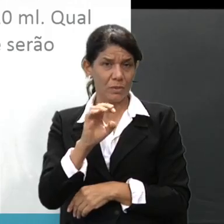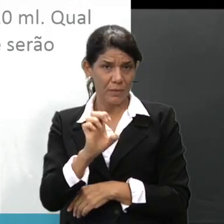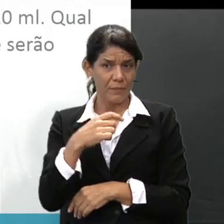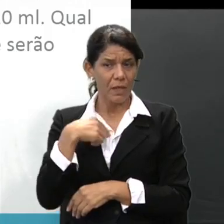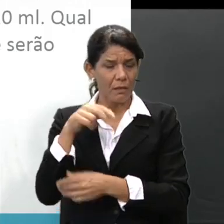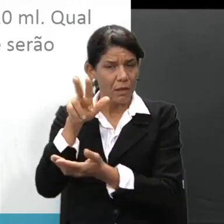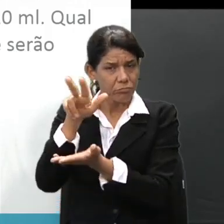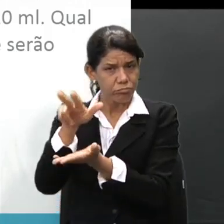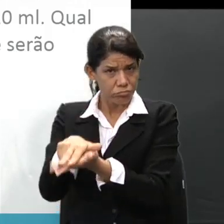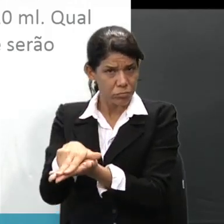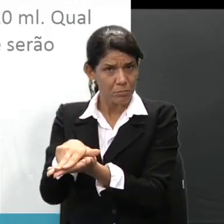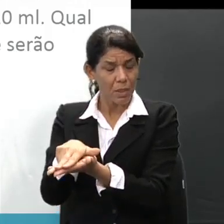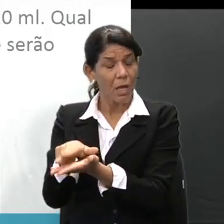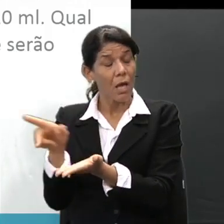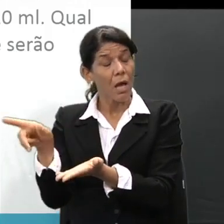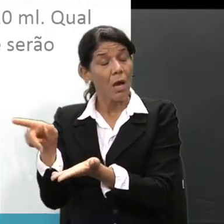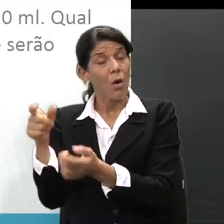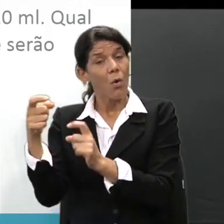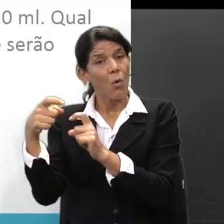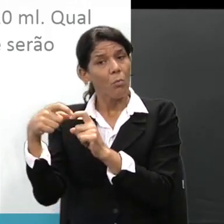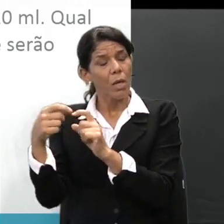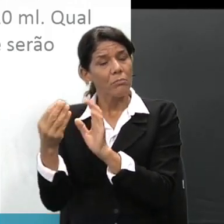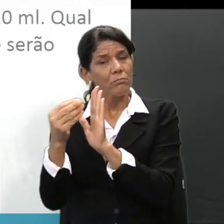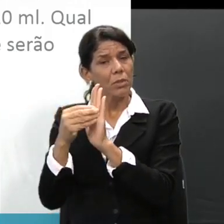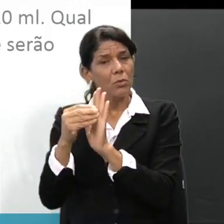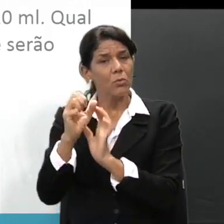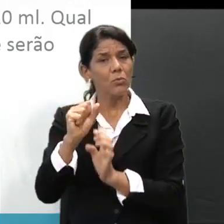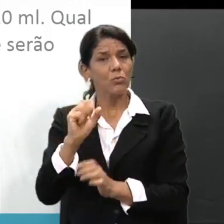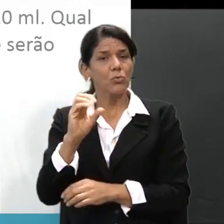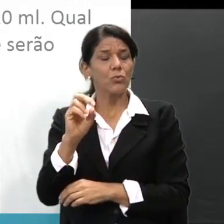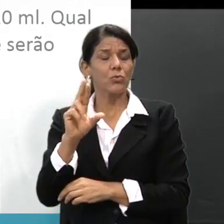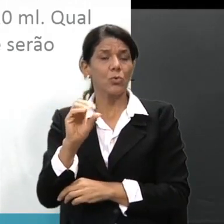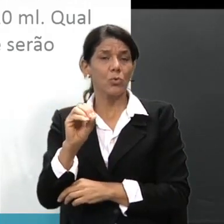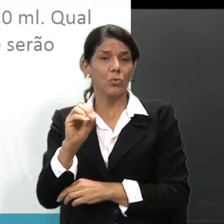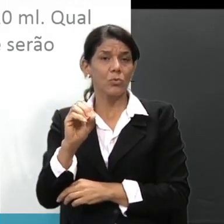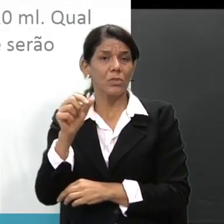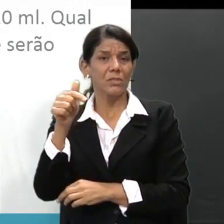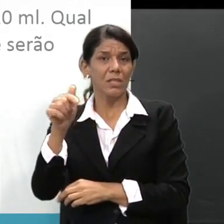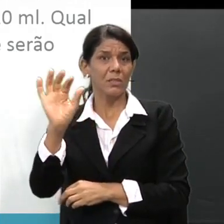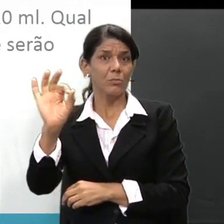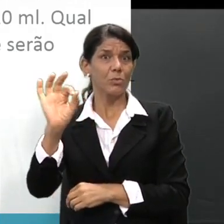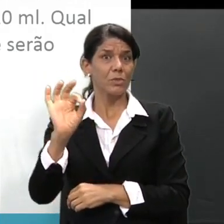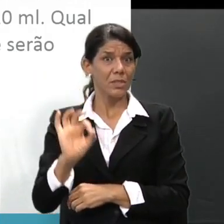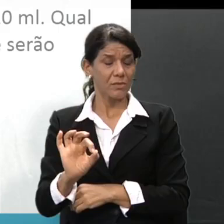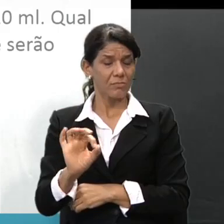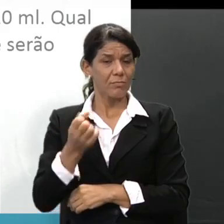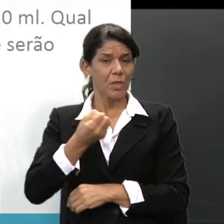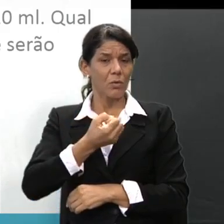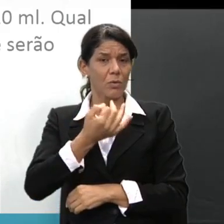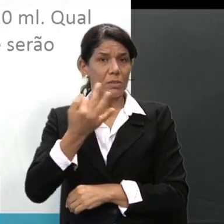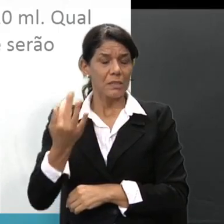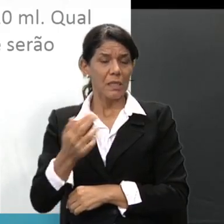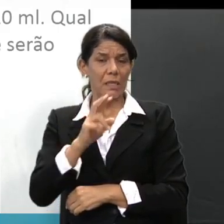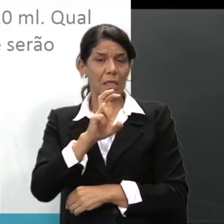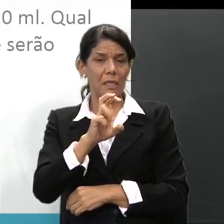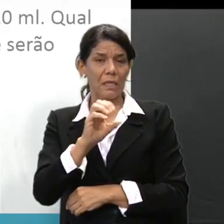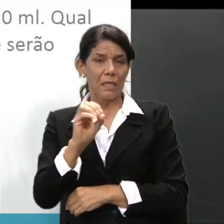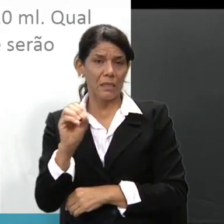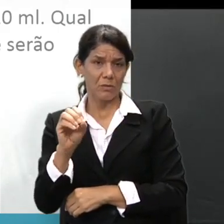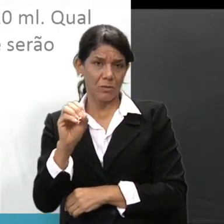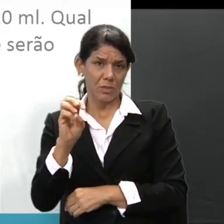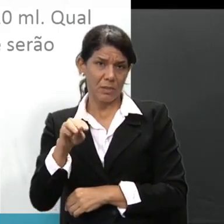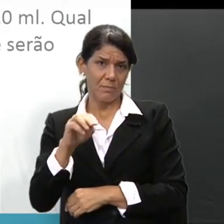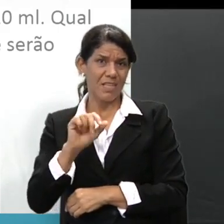unidade médica, o médico prescreveu um soro glicosado de 7% numa quantidade de 500